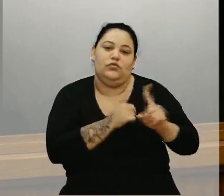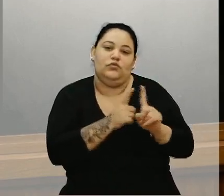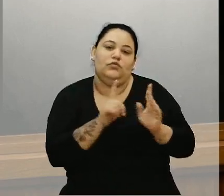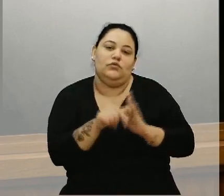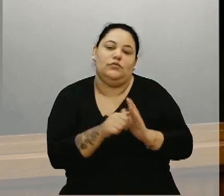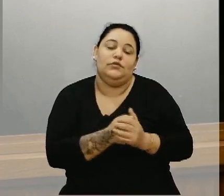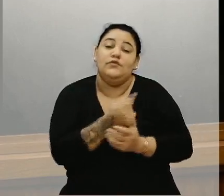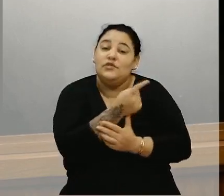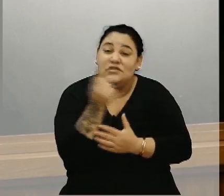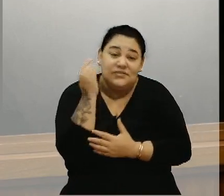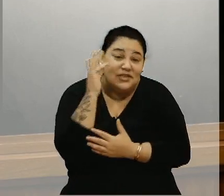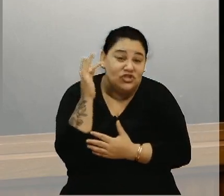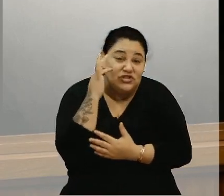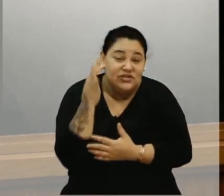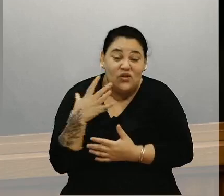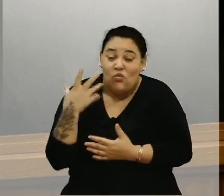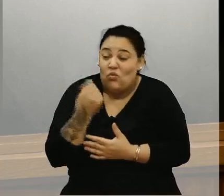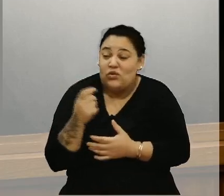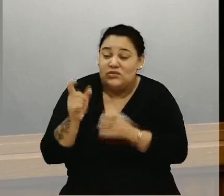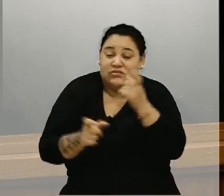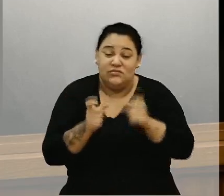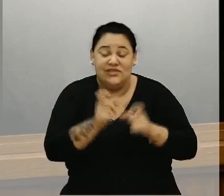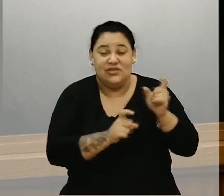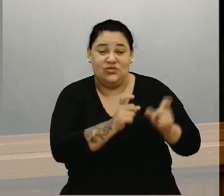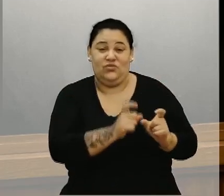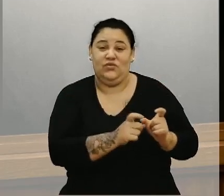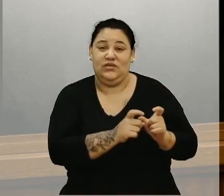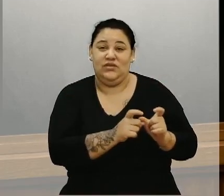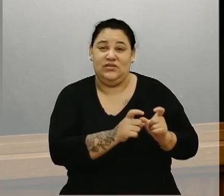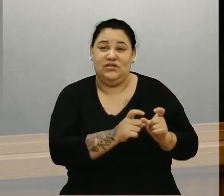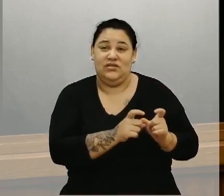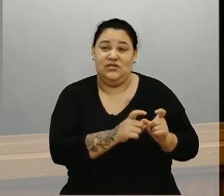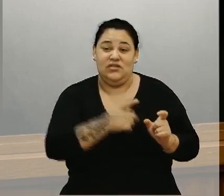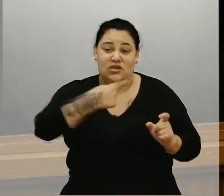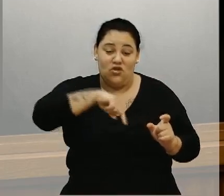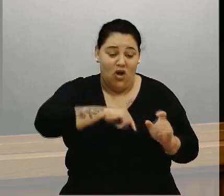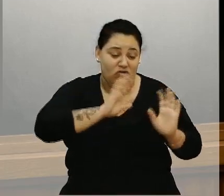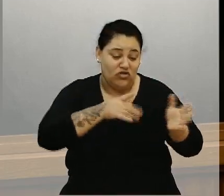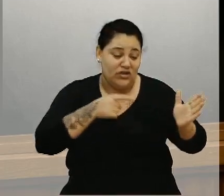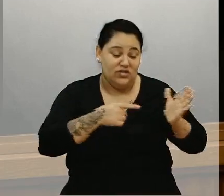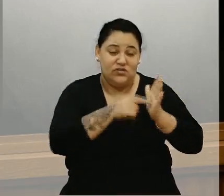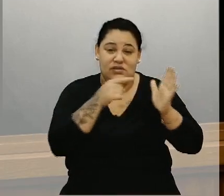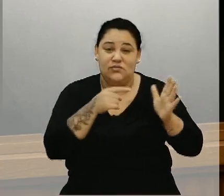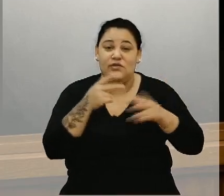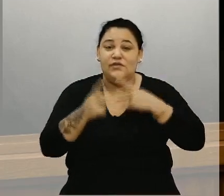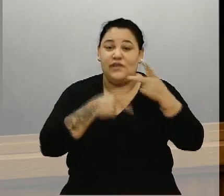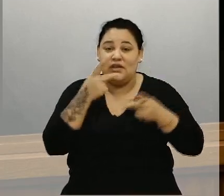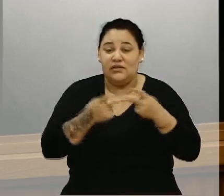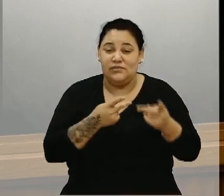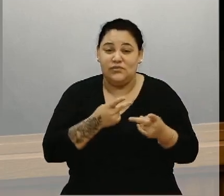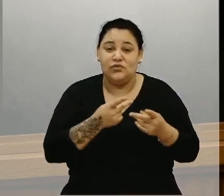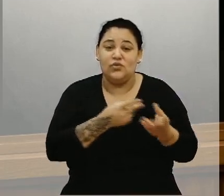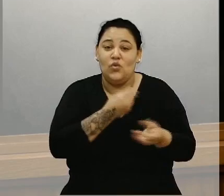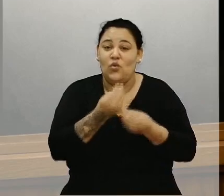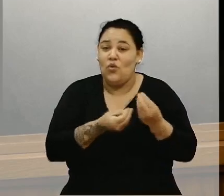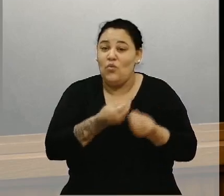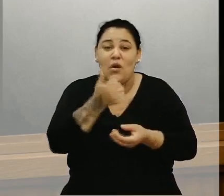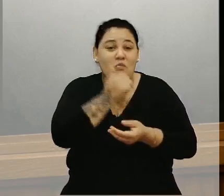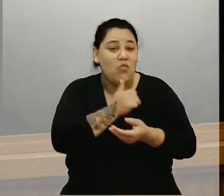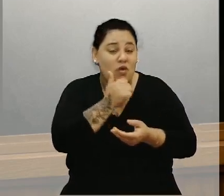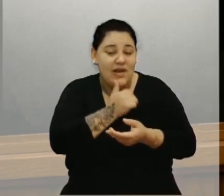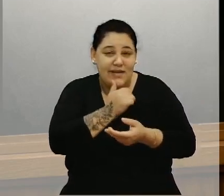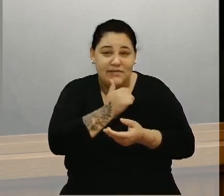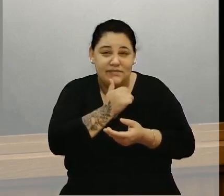imaginem quantas pessoas nessa situação, se nós aqui já denunciamos e já falamos o quanto as mulheres estão